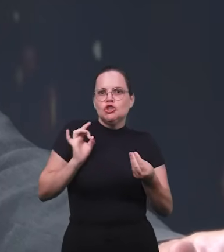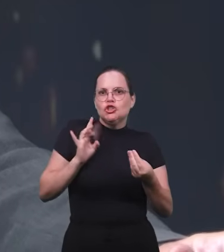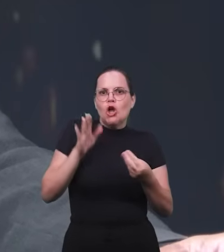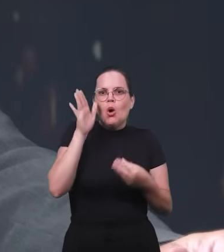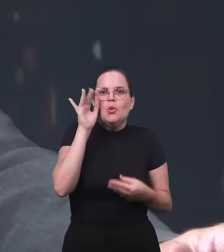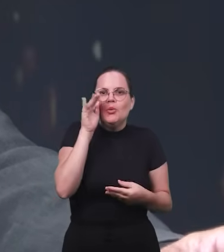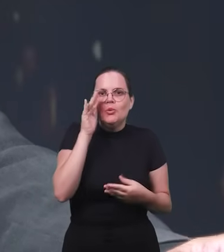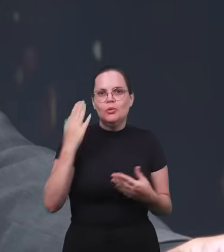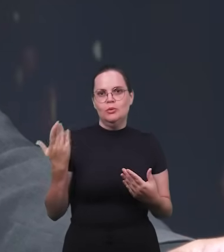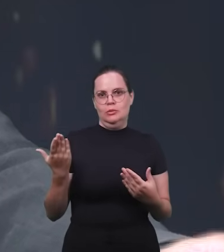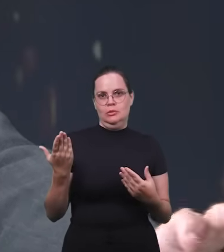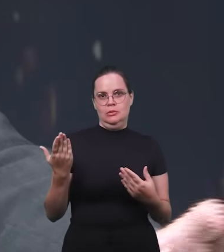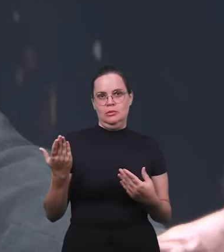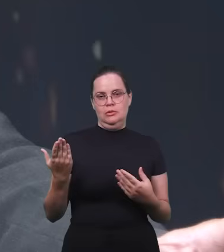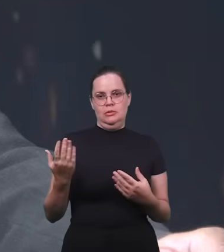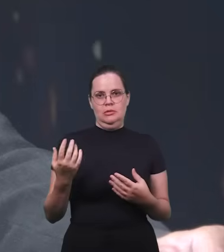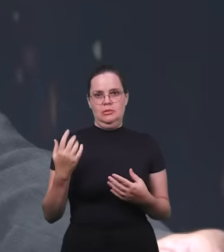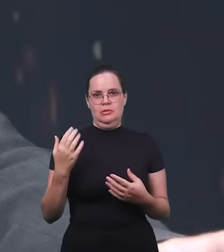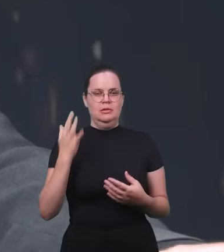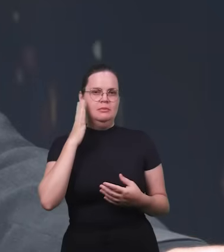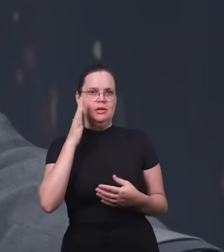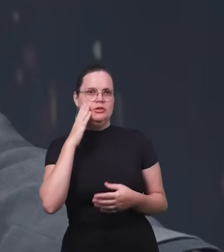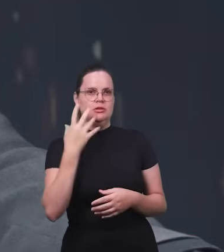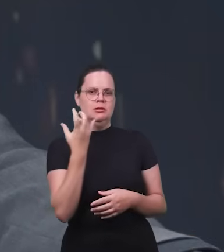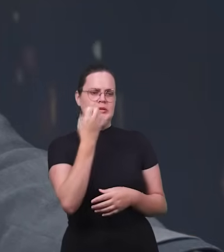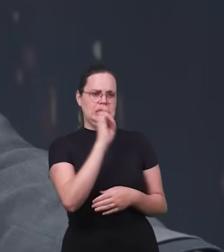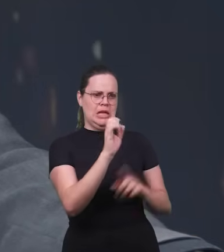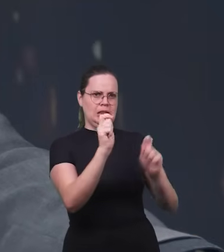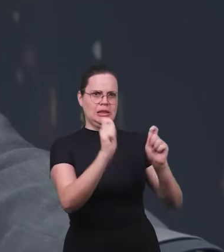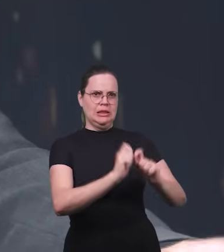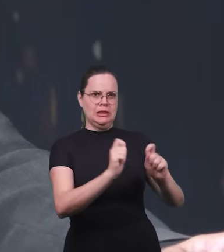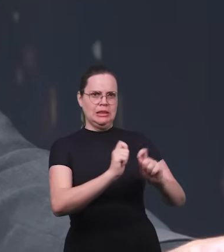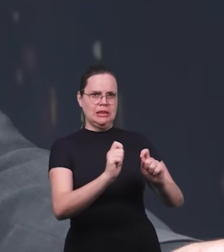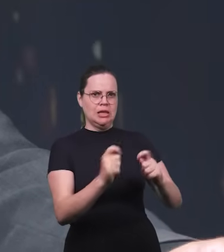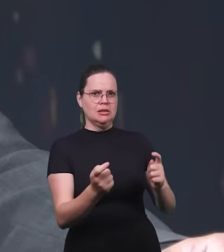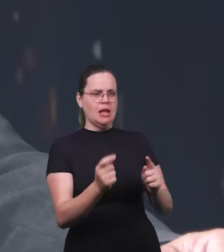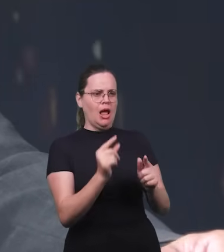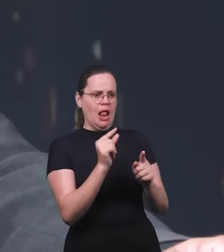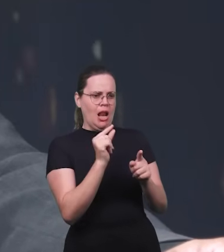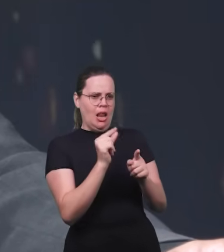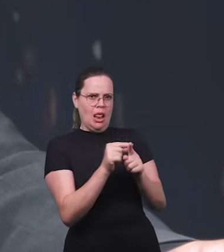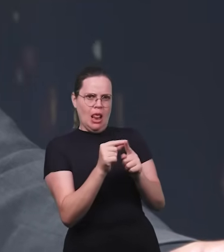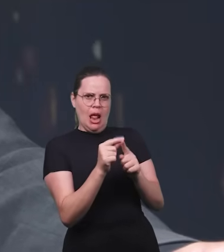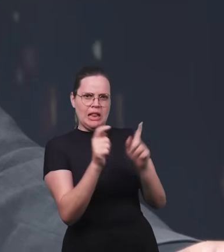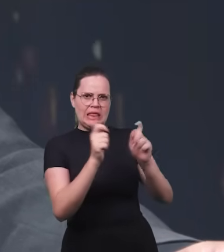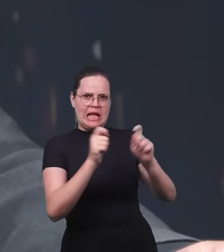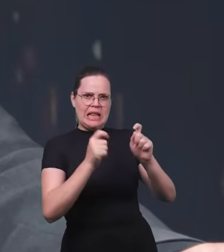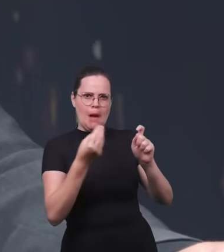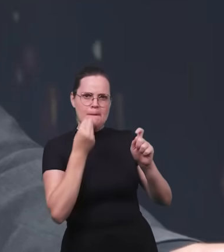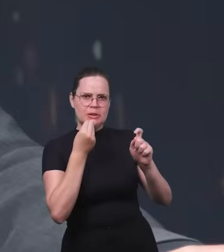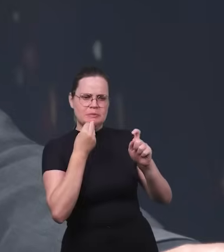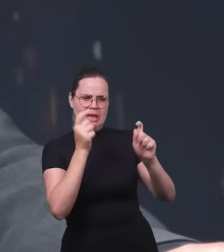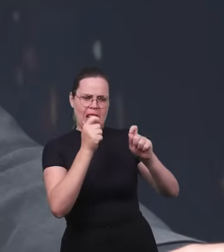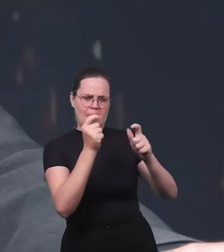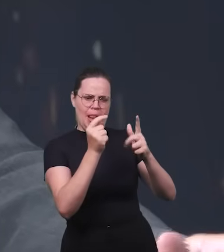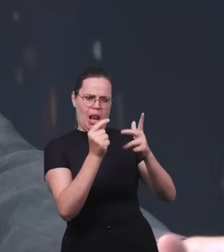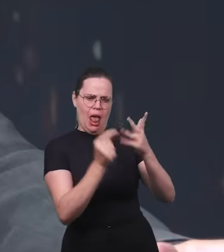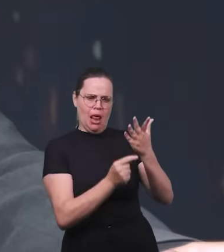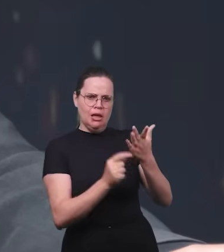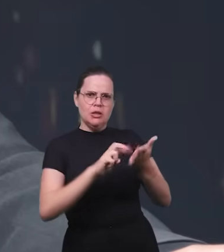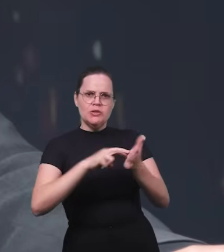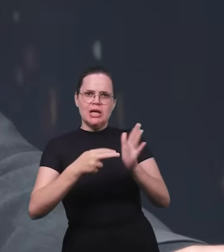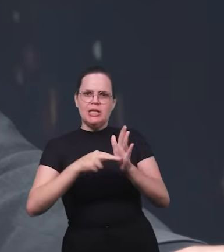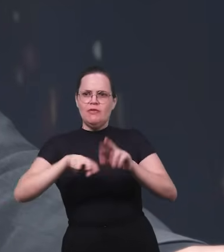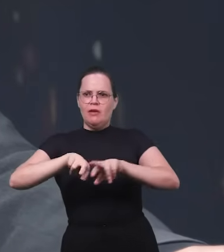especulativas, que então se existe N possibilidades, então existe N universo, então agora nós temos um multiverso que tudo